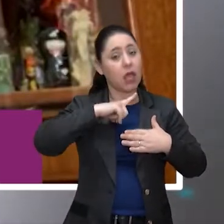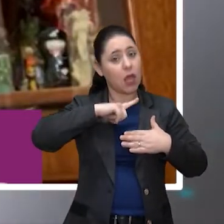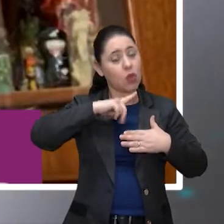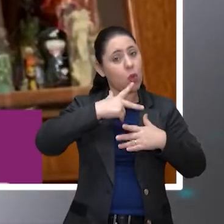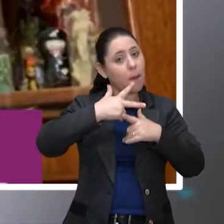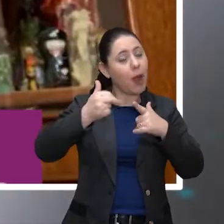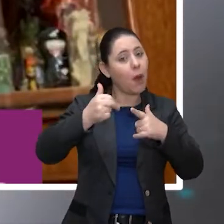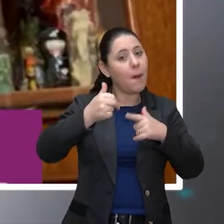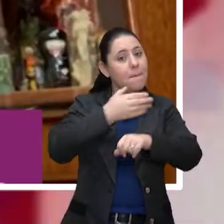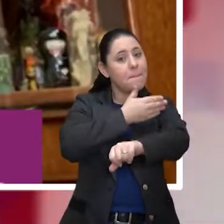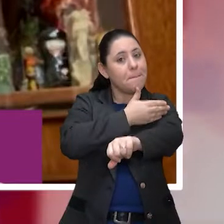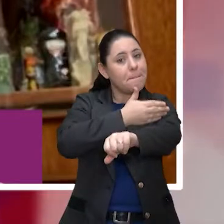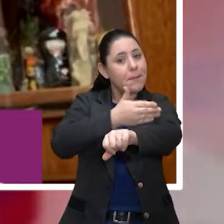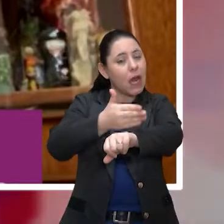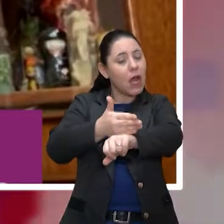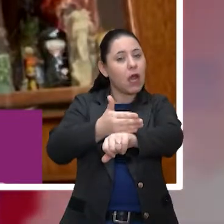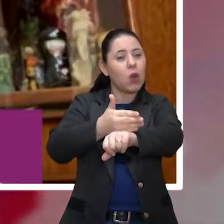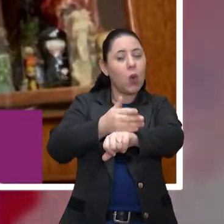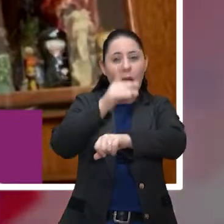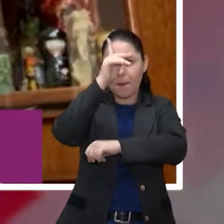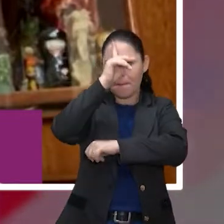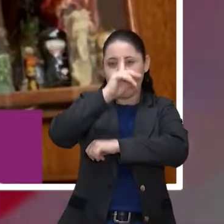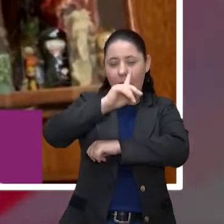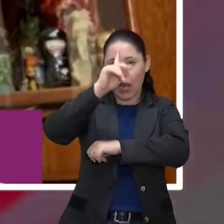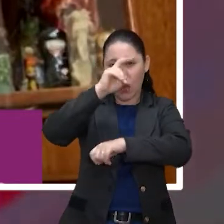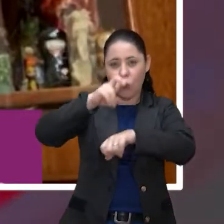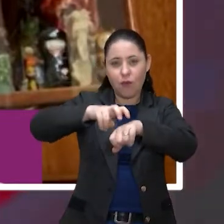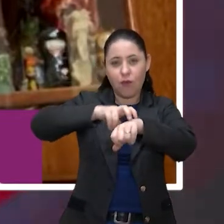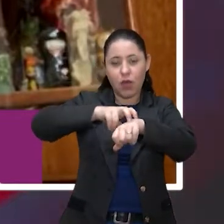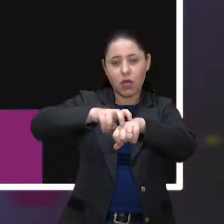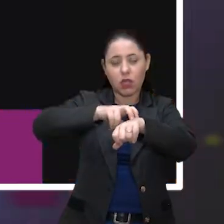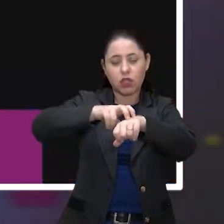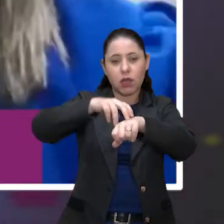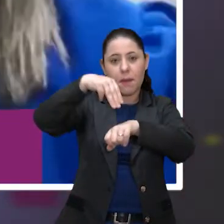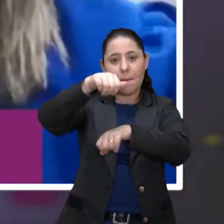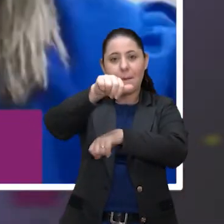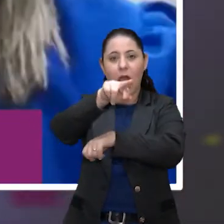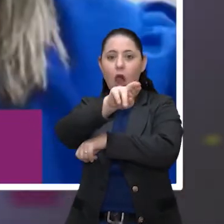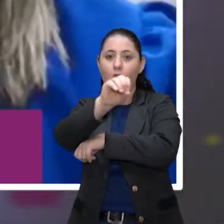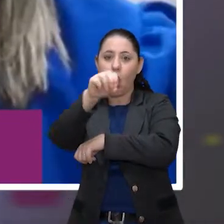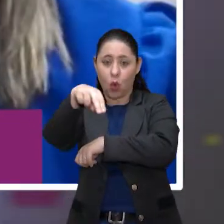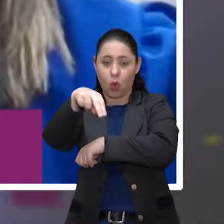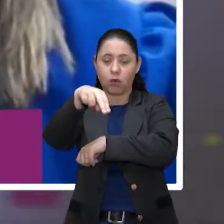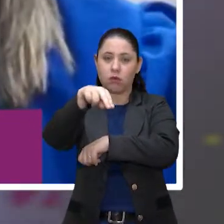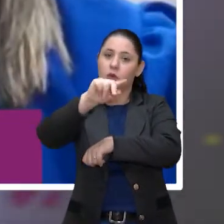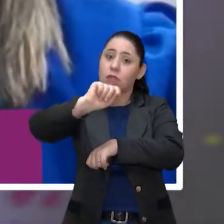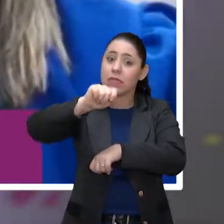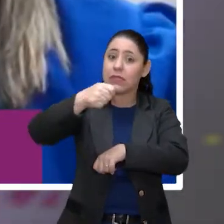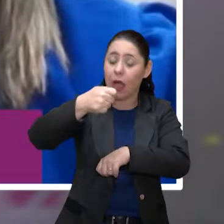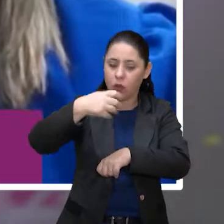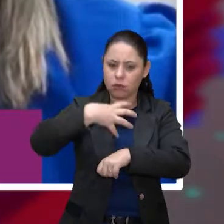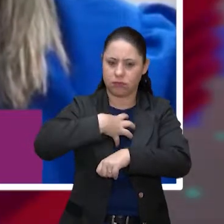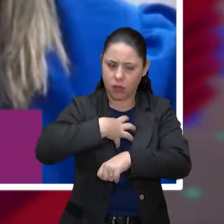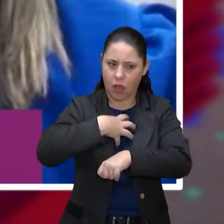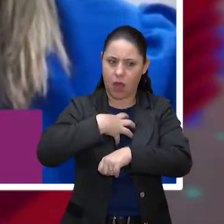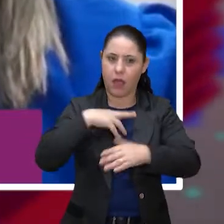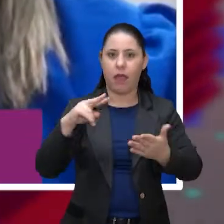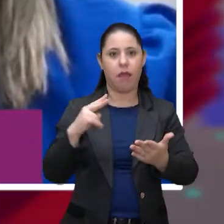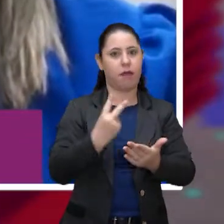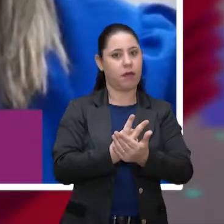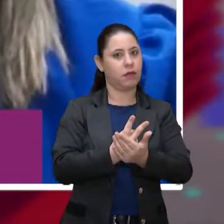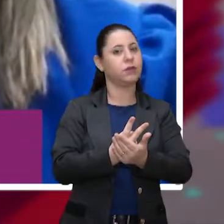ressalte, são de cor branca, amarelada, esverdeada e marrom. Os sinais de alerta